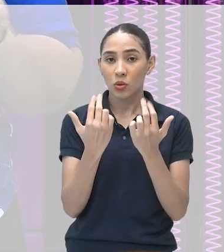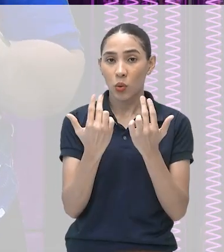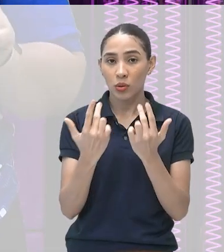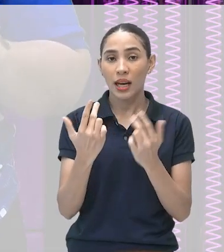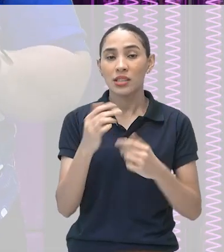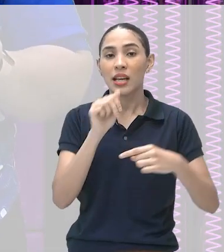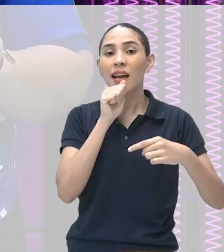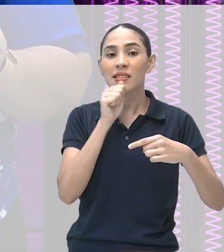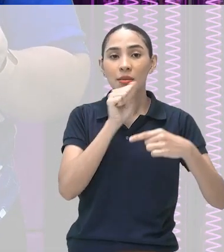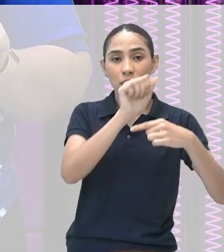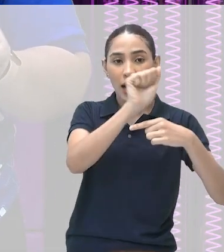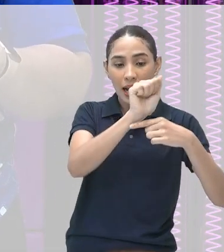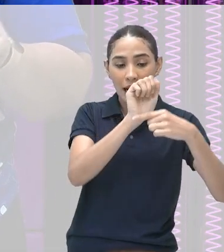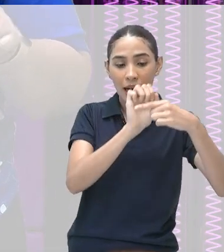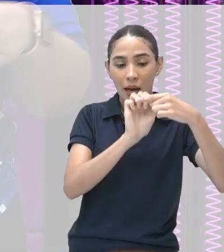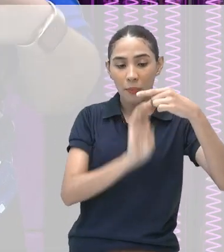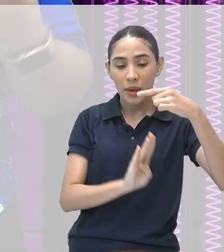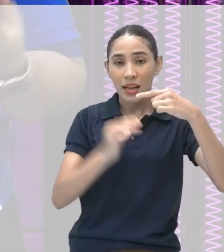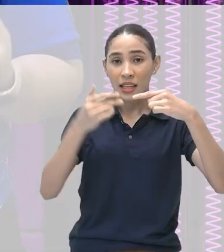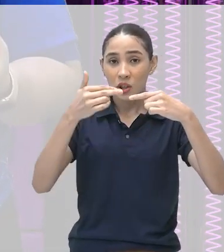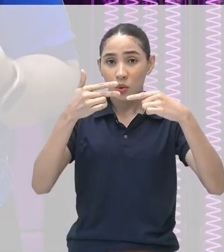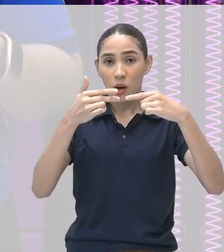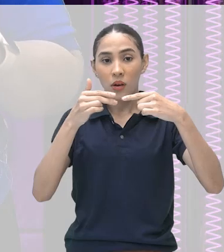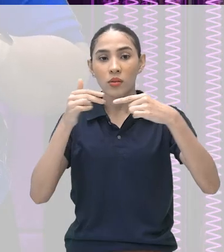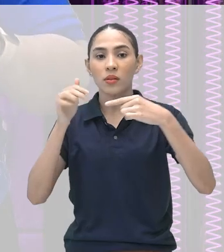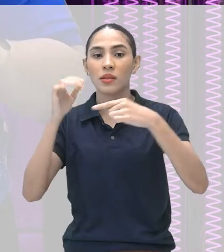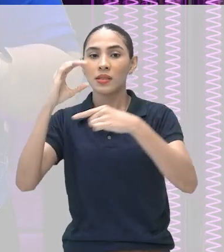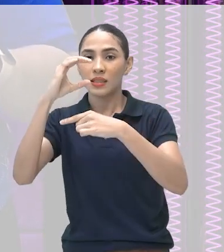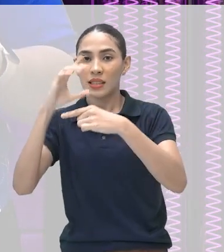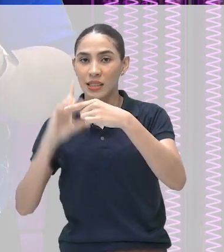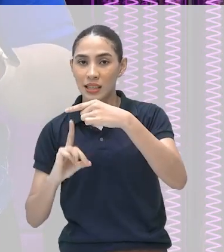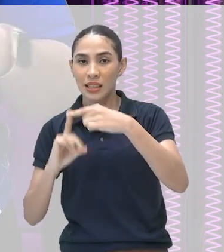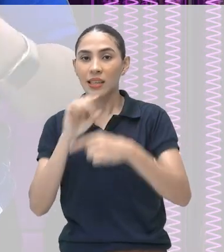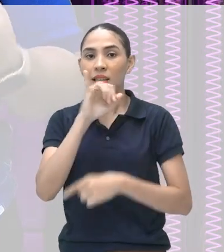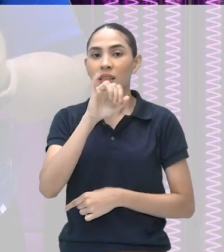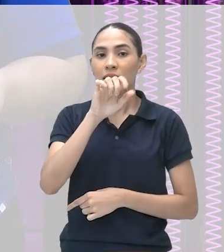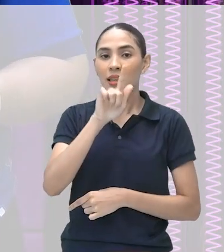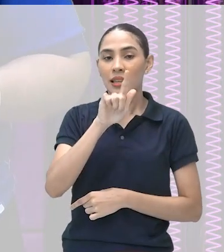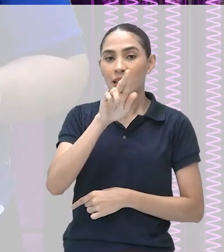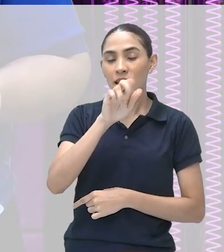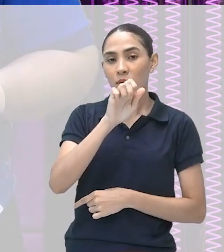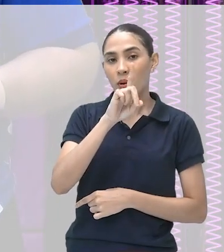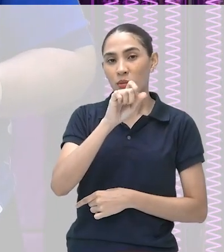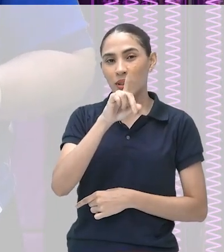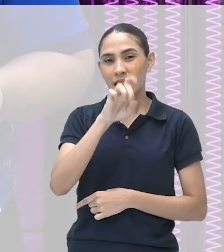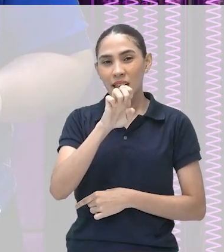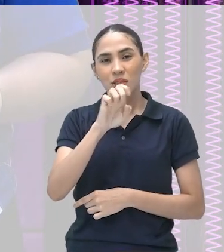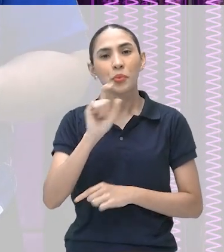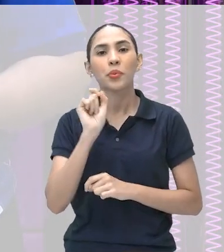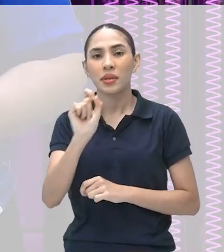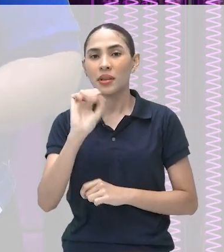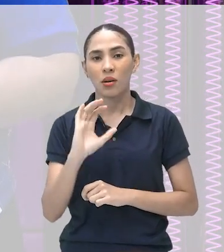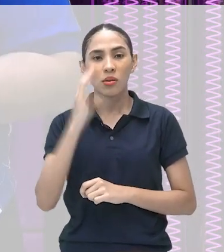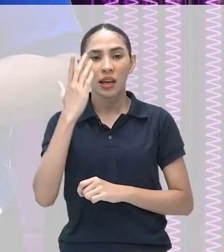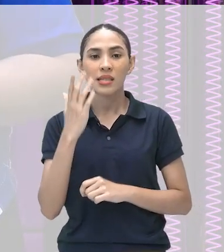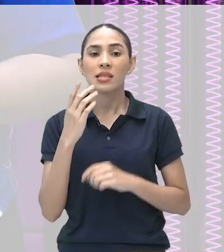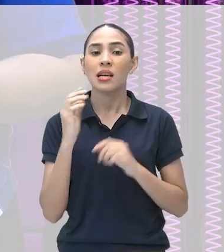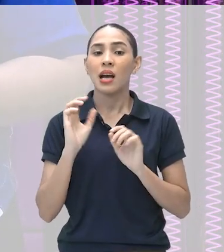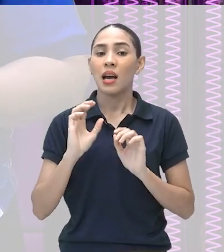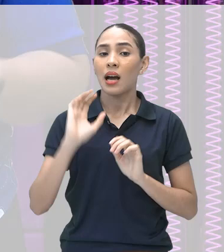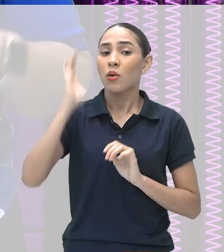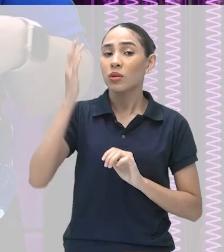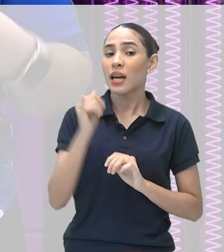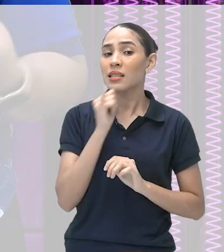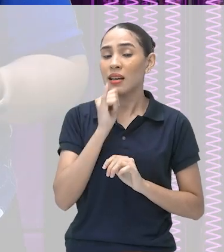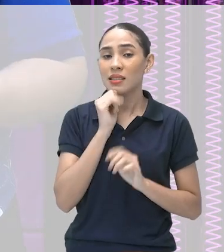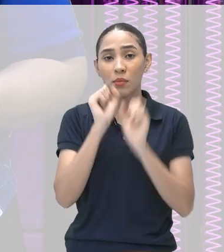entre duas razões, ou seja, uma igualdade entre duas divisões, o que acontece? Acontece que nós